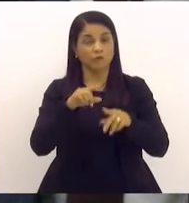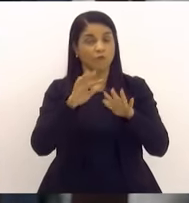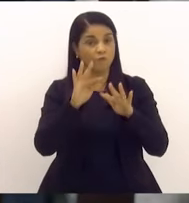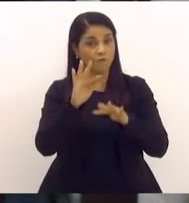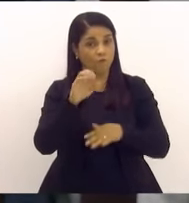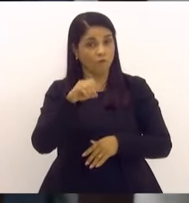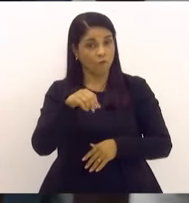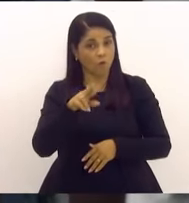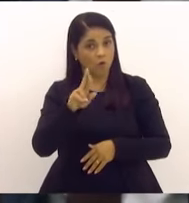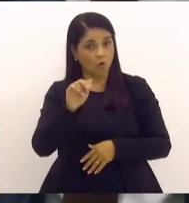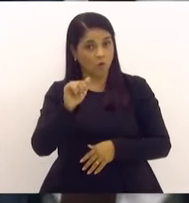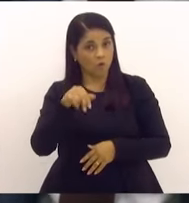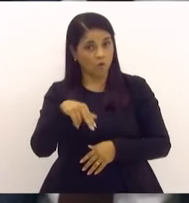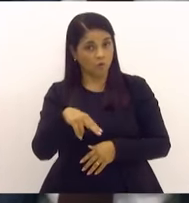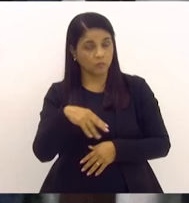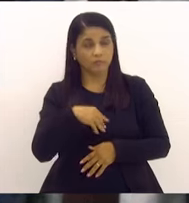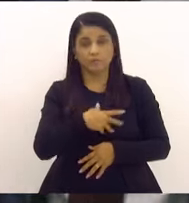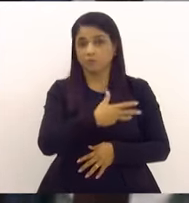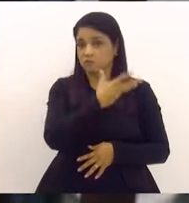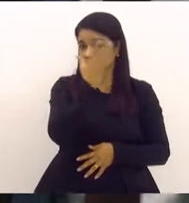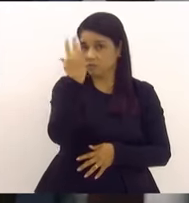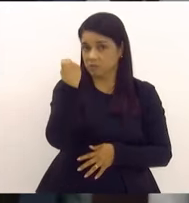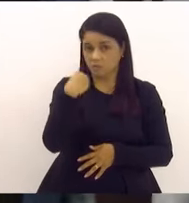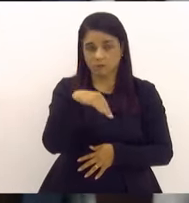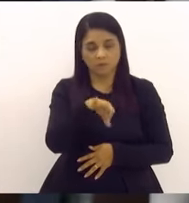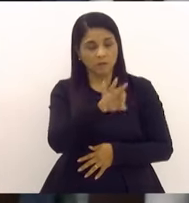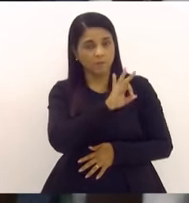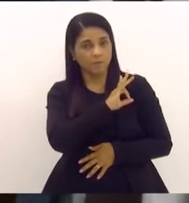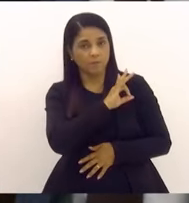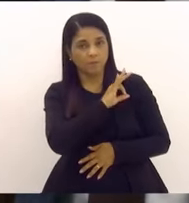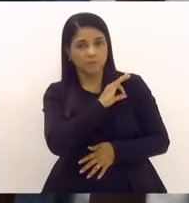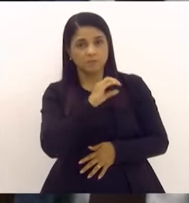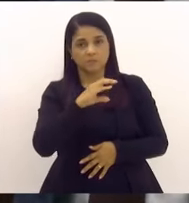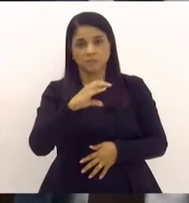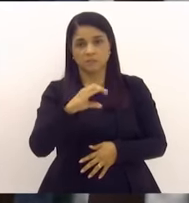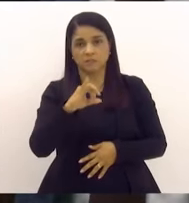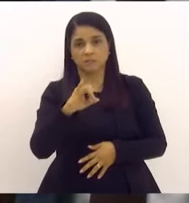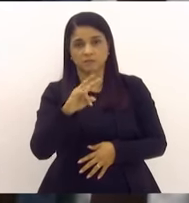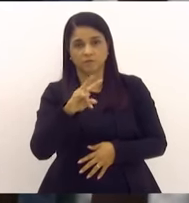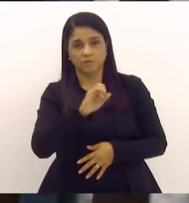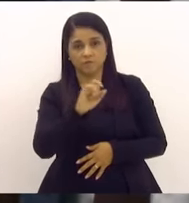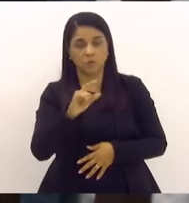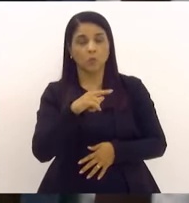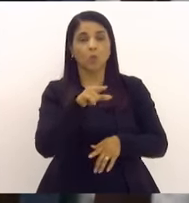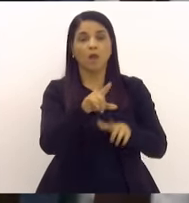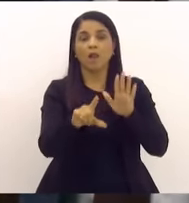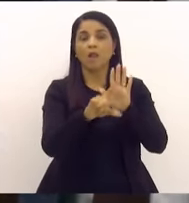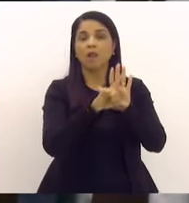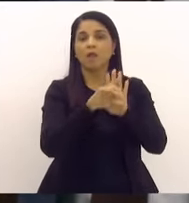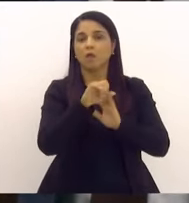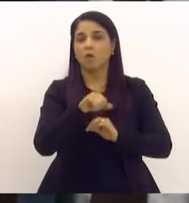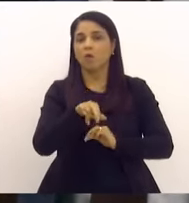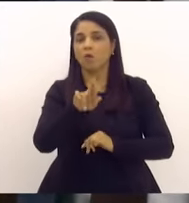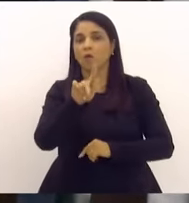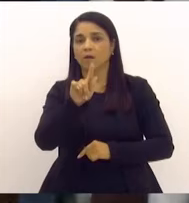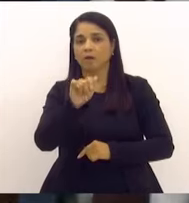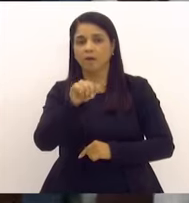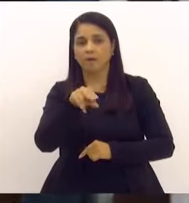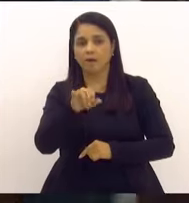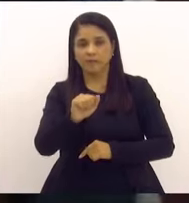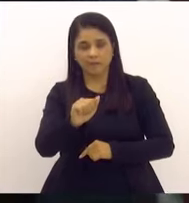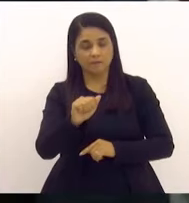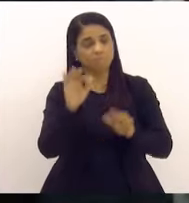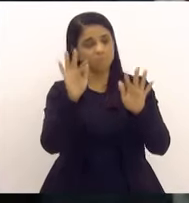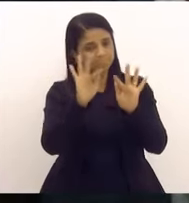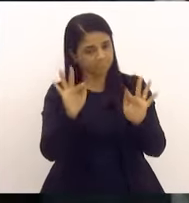casa, que foi o esquecimento da Polícia Civil da Lei Orgânica. Então, Vossa Excelência foi muito feliz e muito assertivo quando